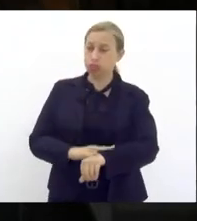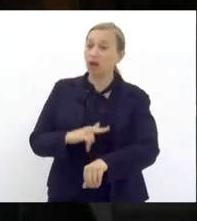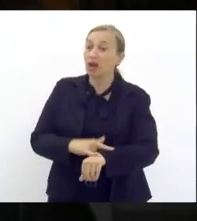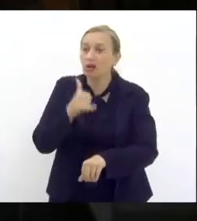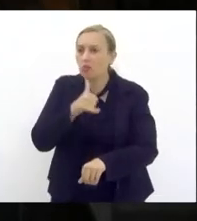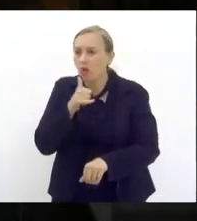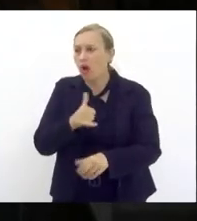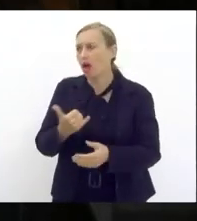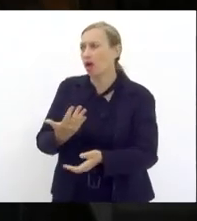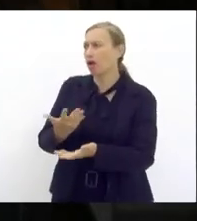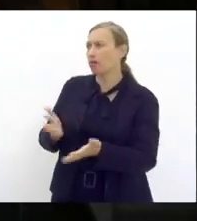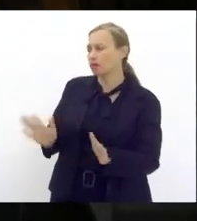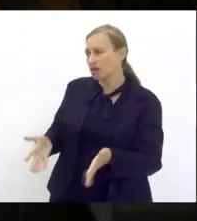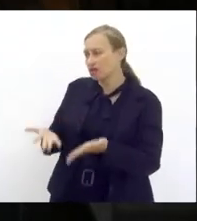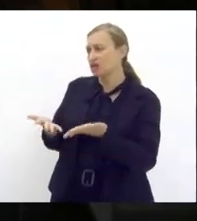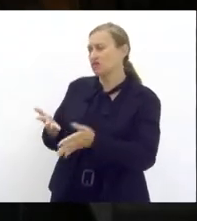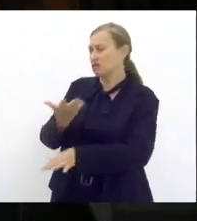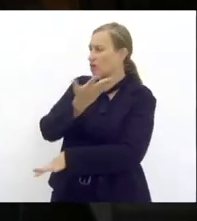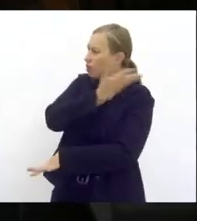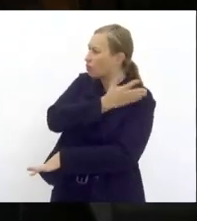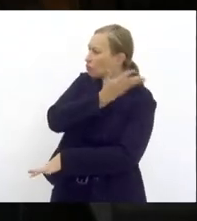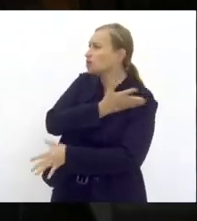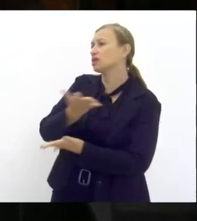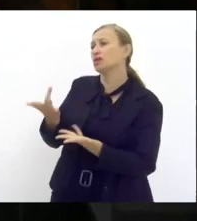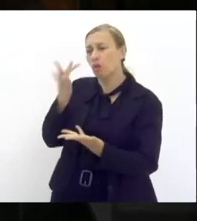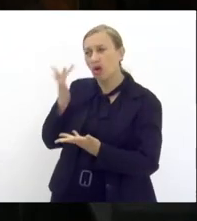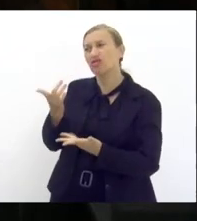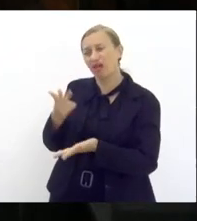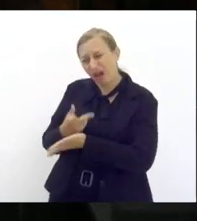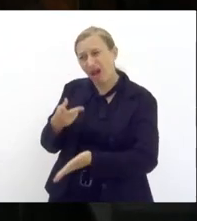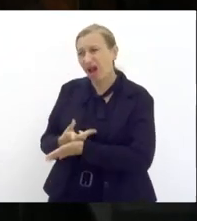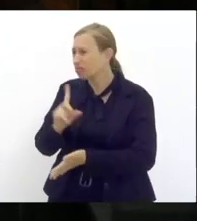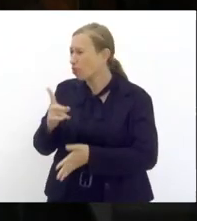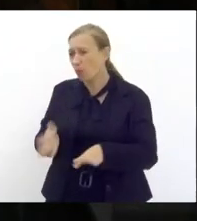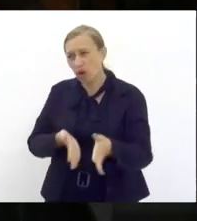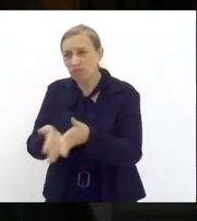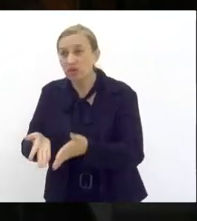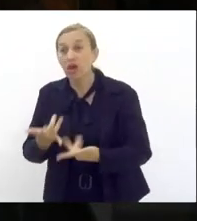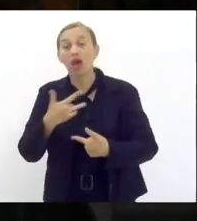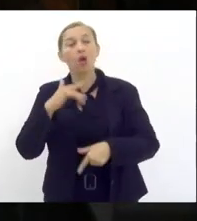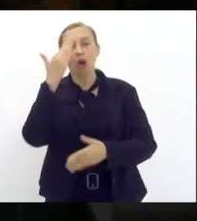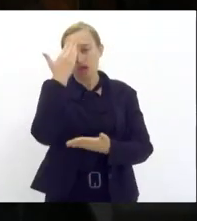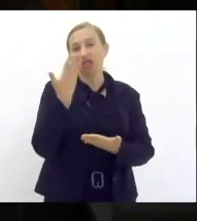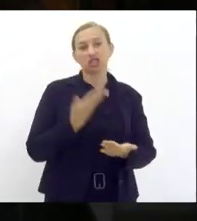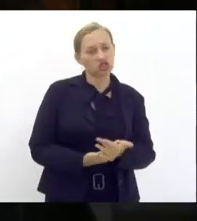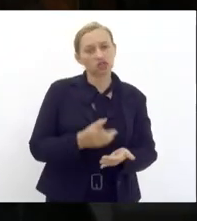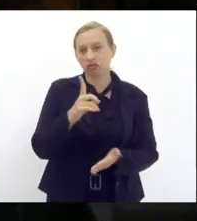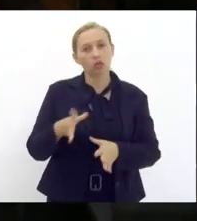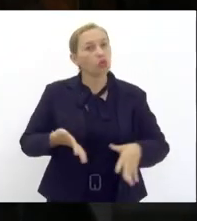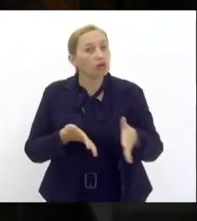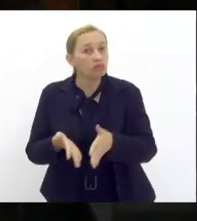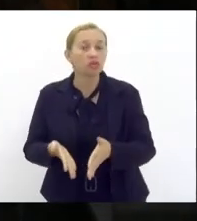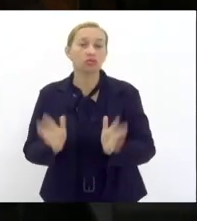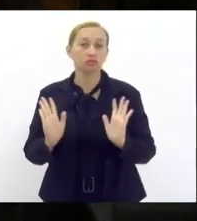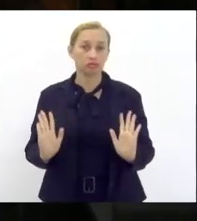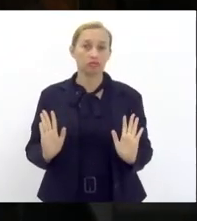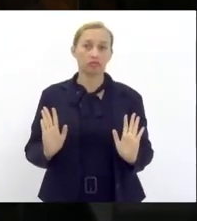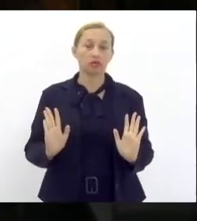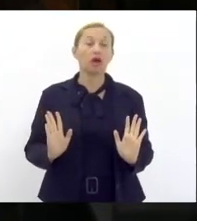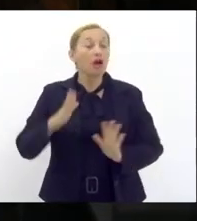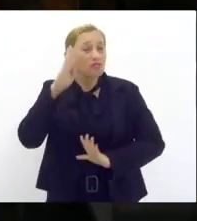o preconceito, você está botando o dedo na ferida, eu acho que não é o caminho. Eu, pelo menos, eu acredito que não seja o caminho, né?